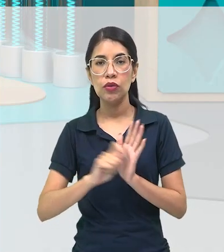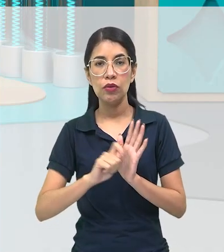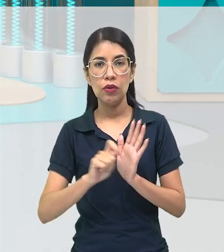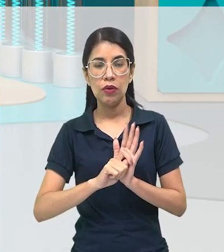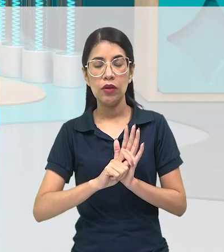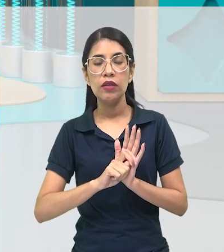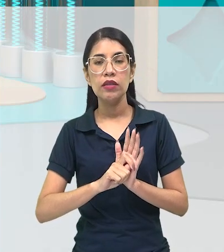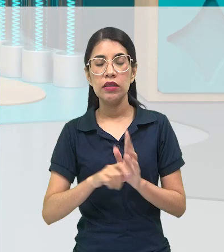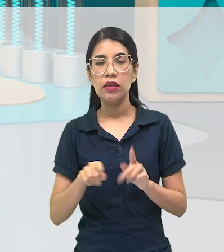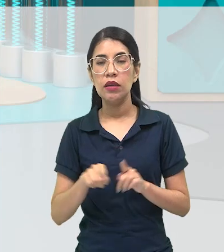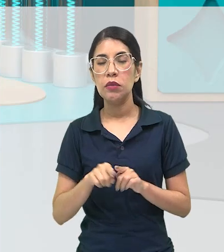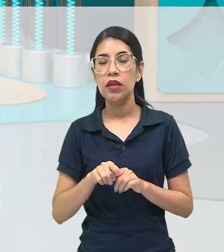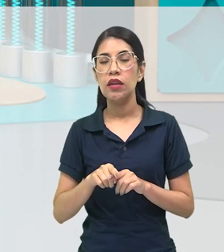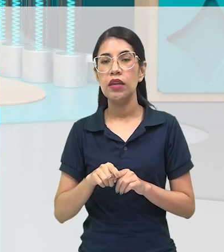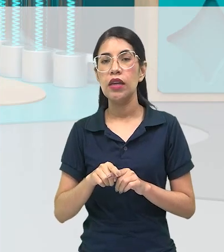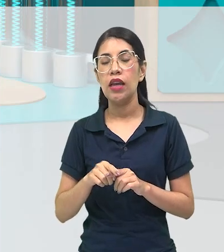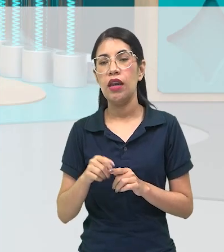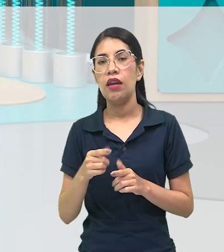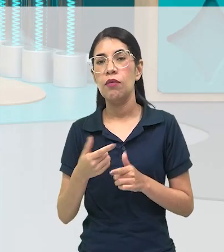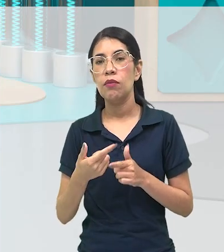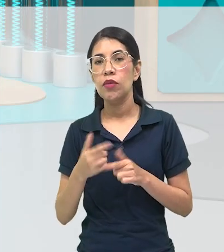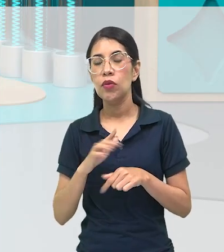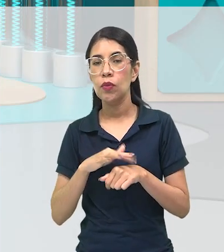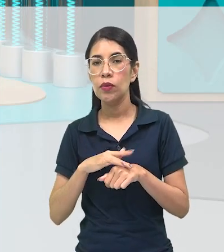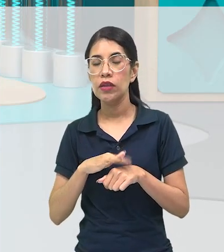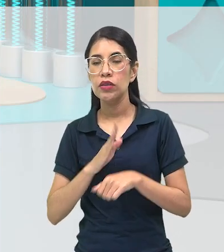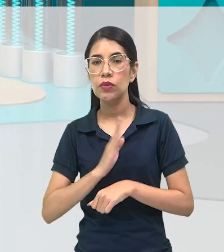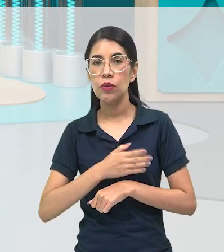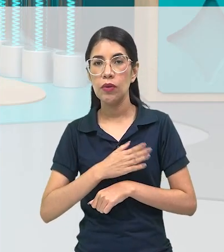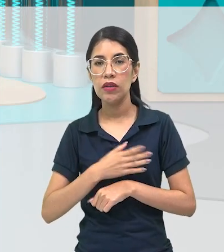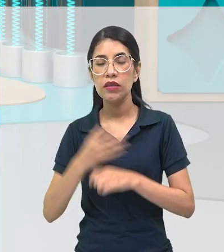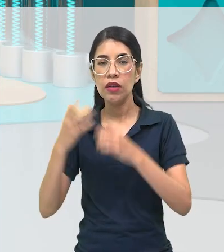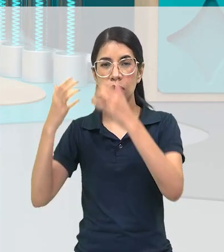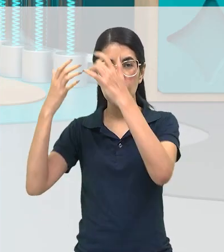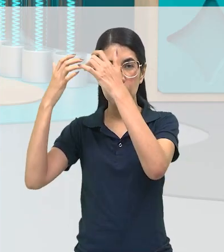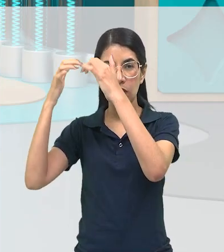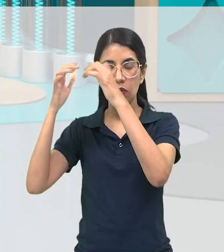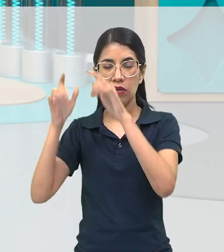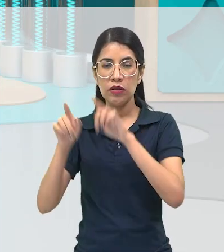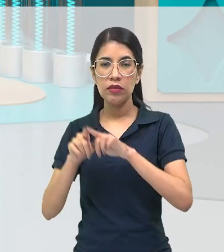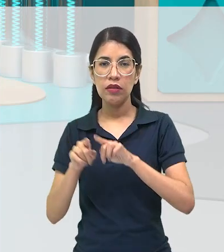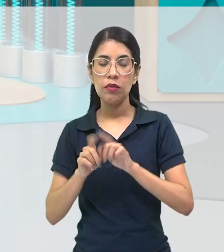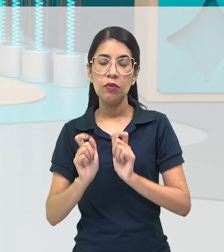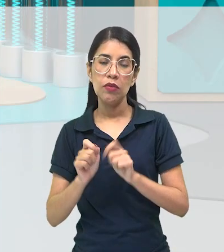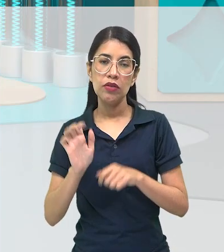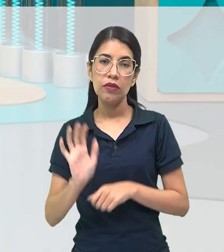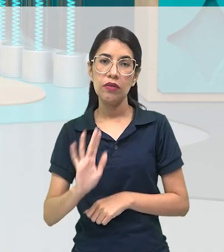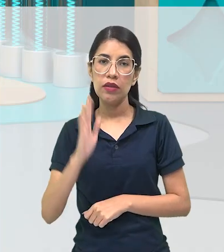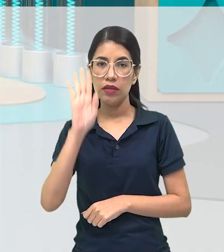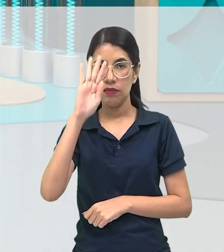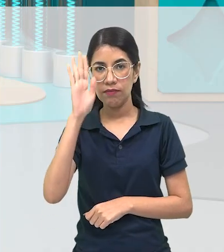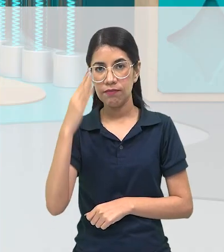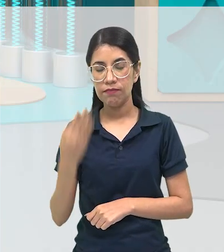ilícitas, problemas cardiovasculares, neurológicos e outras causas. Então, o desmaio vai ser